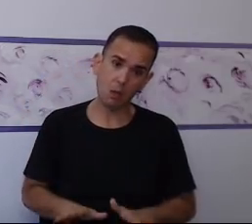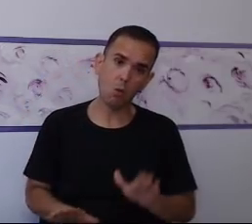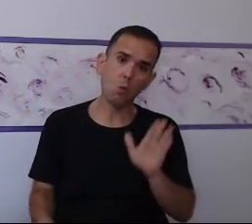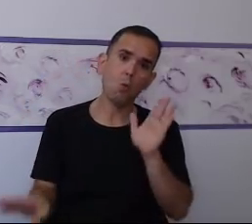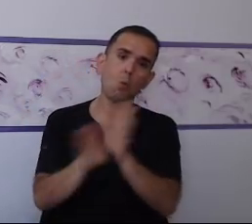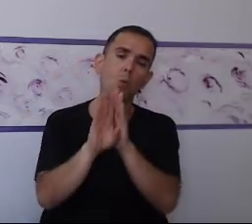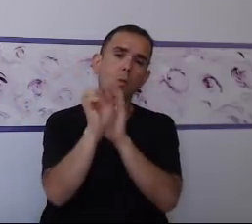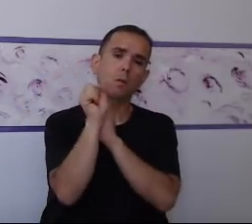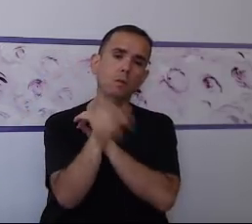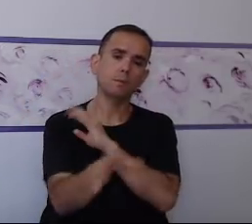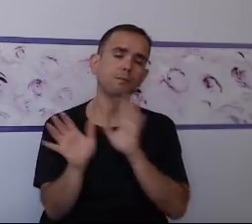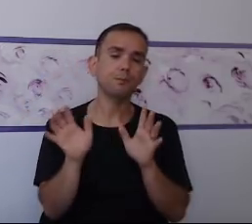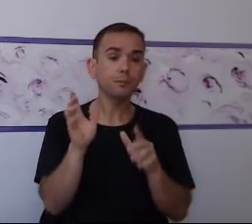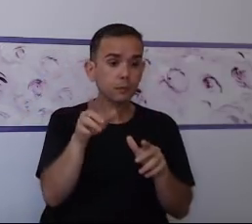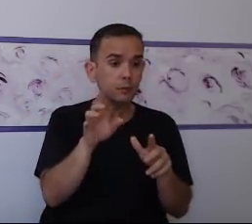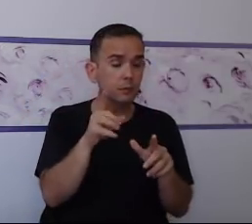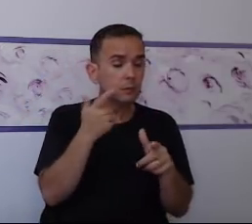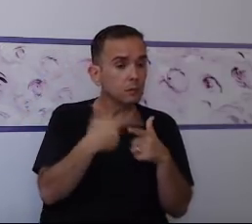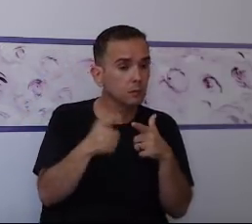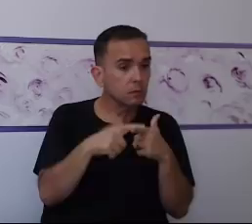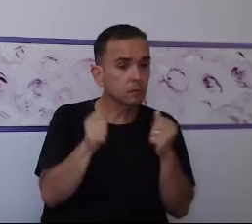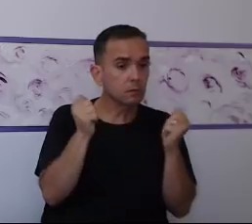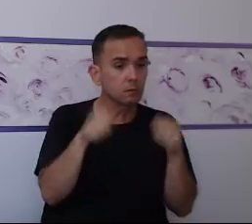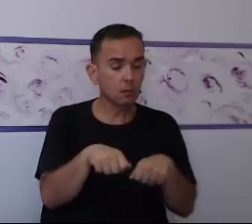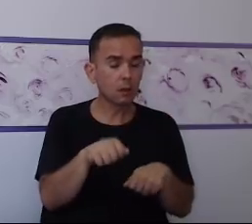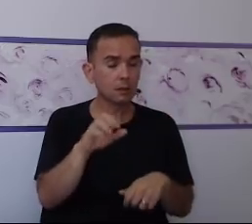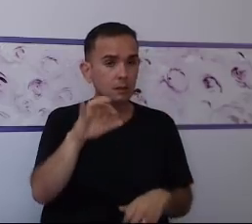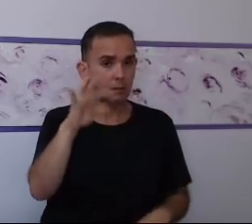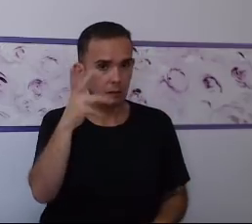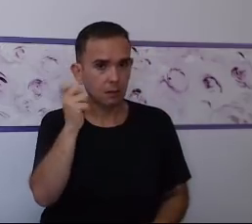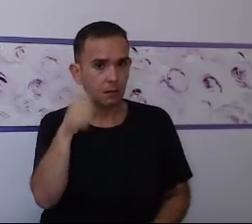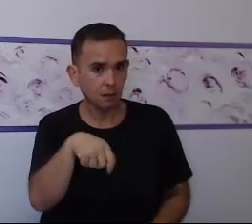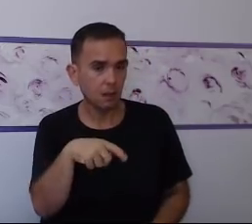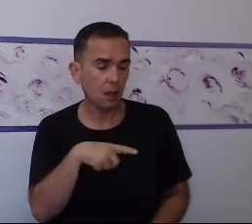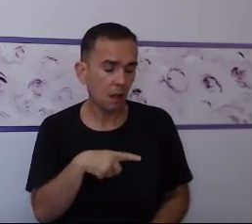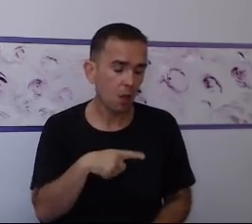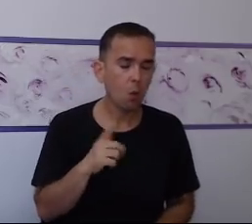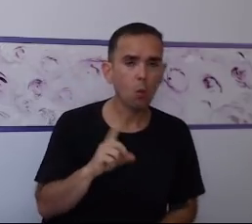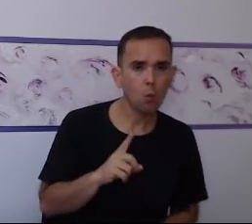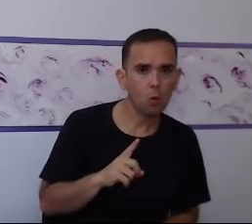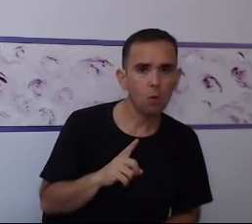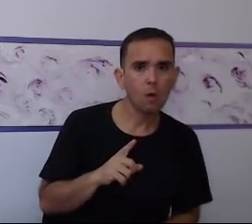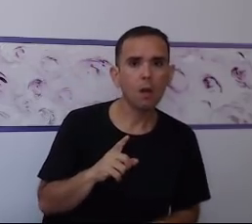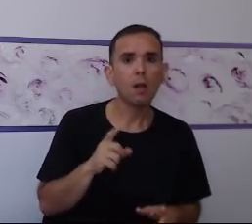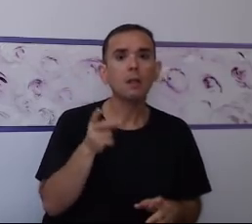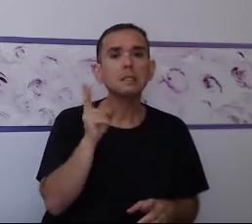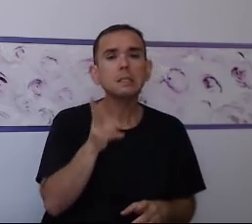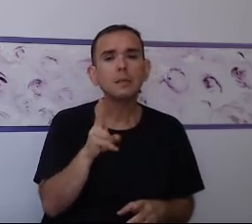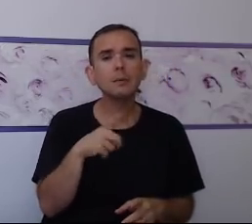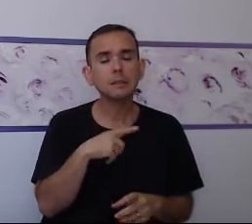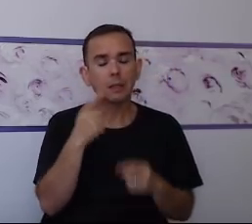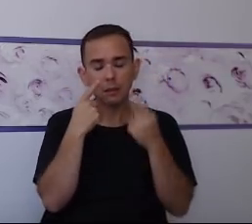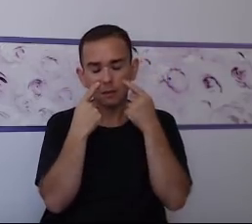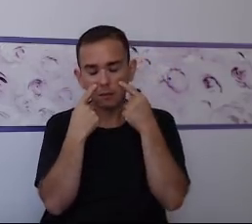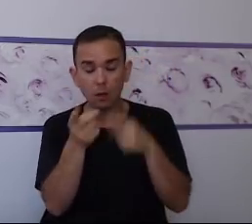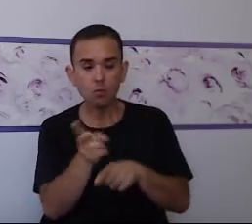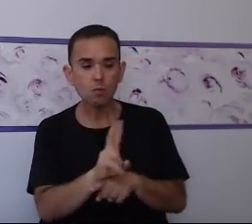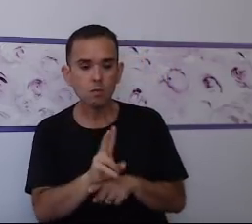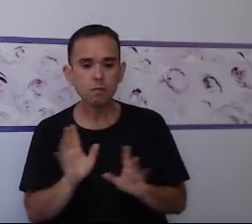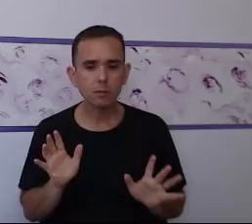G40. Então, essa probabilidade de ter convulsão, a gente tem sempre se atentar,